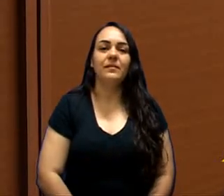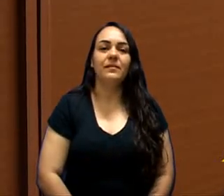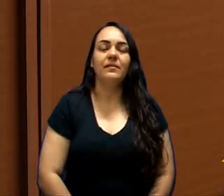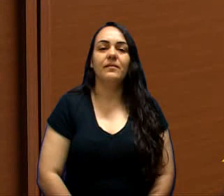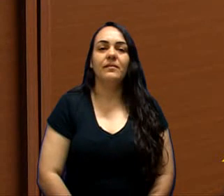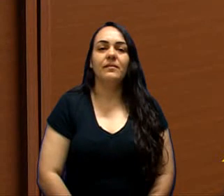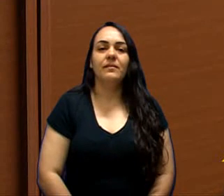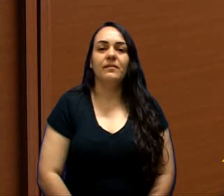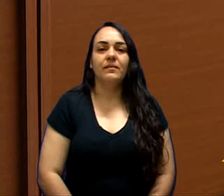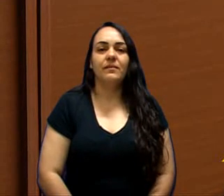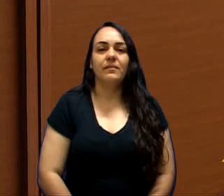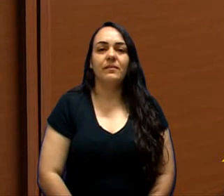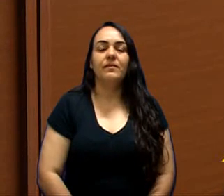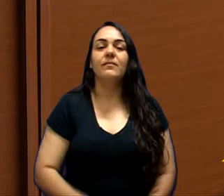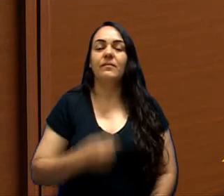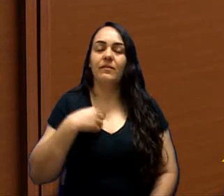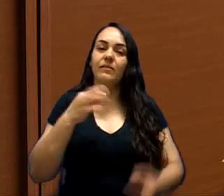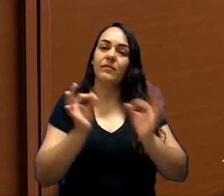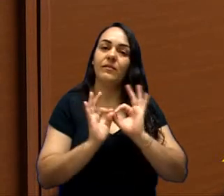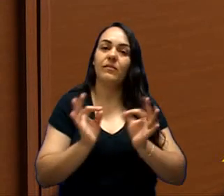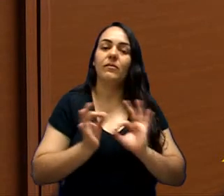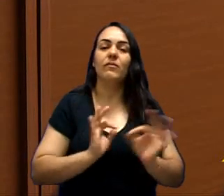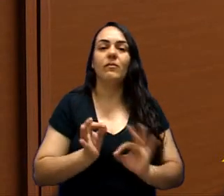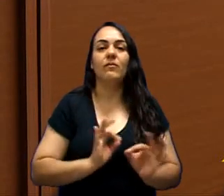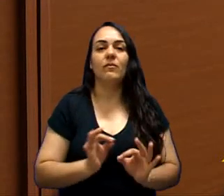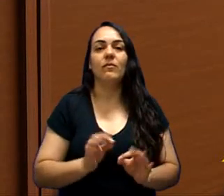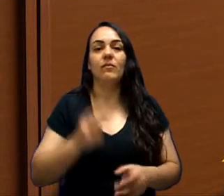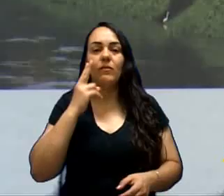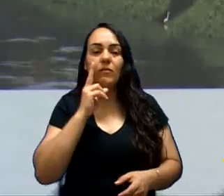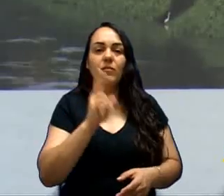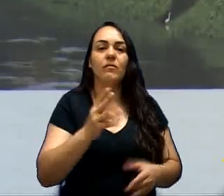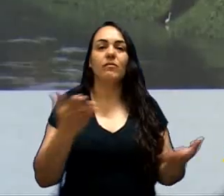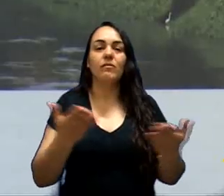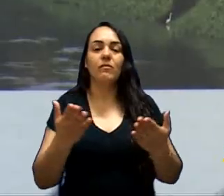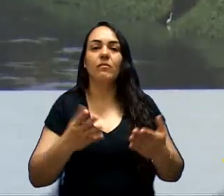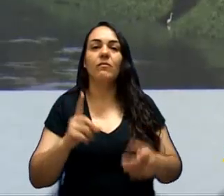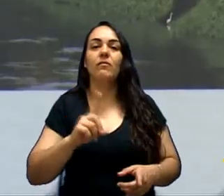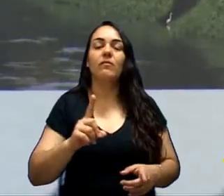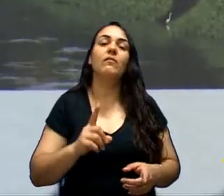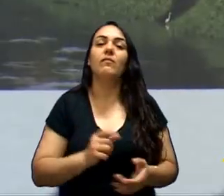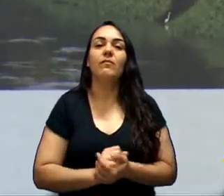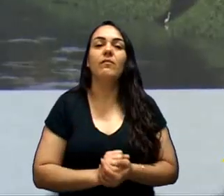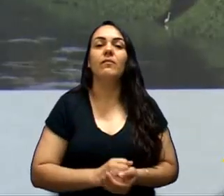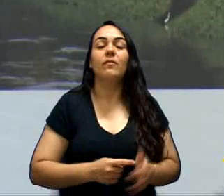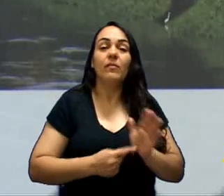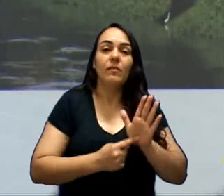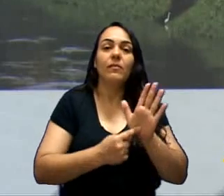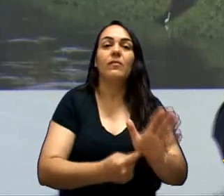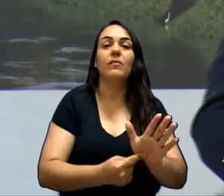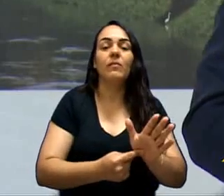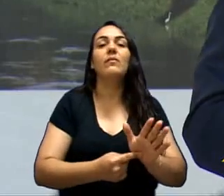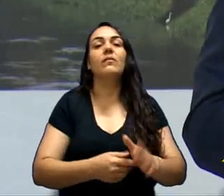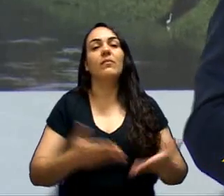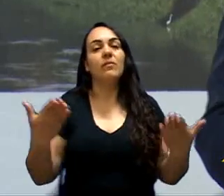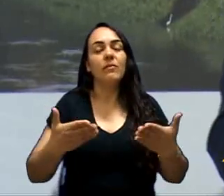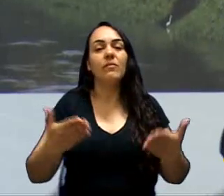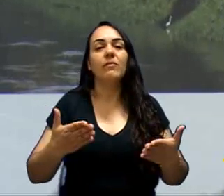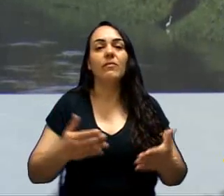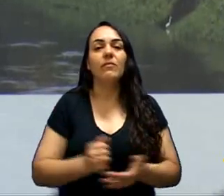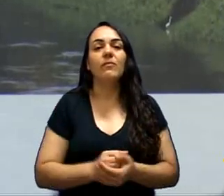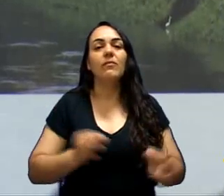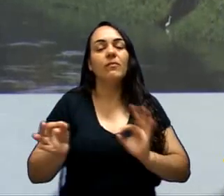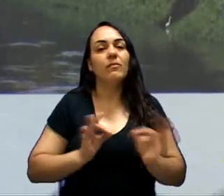Vamos lá. Esse projeto, para quem está nos assistindo hoje, ele não está em discussão hoje, ele foi apresentado hoje, então ele